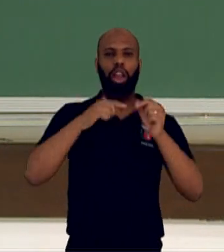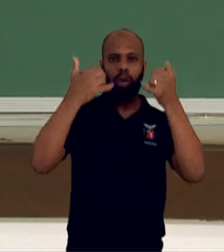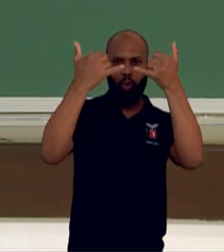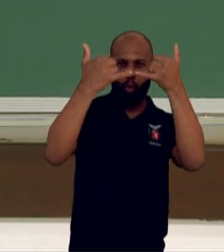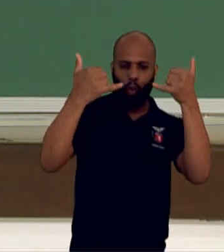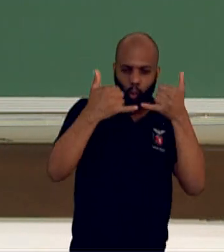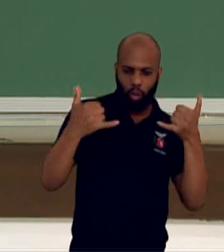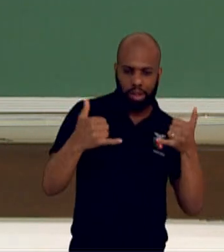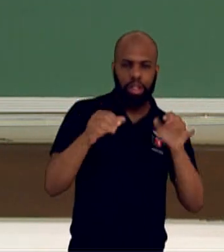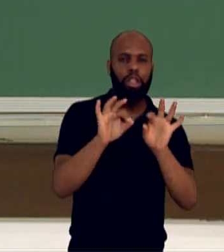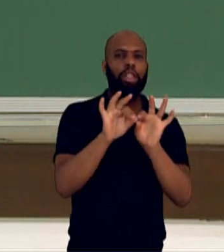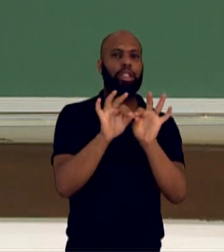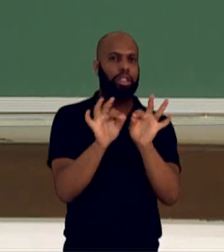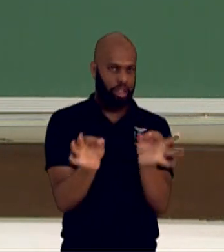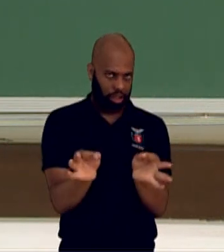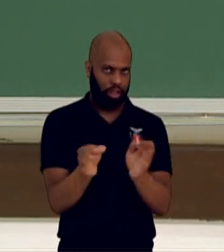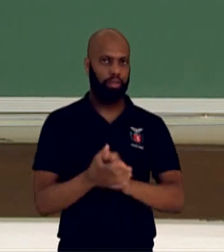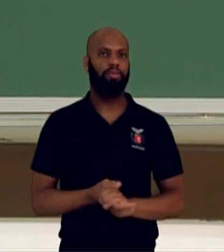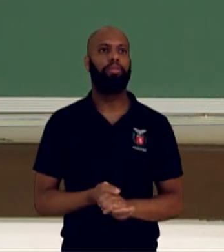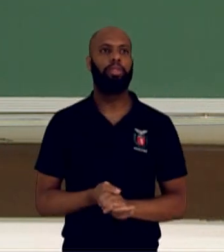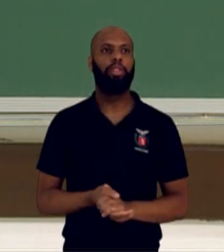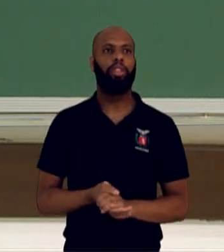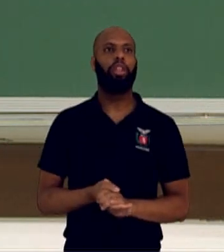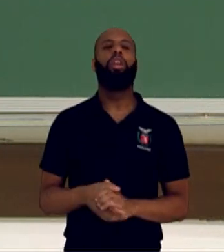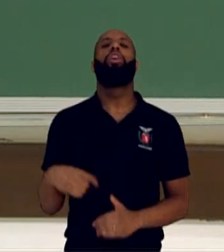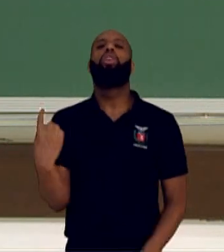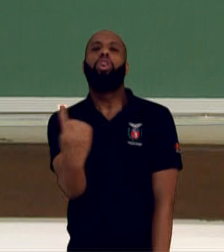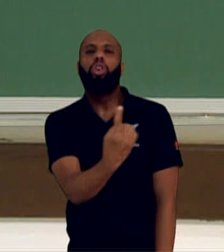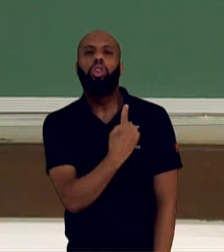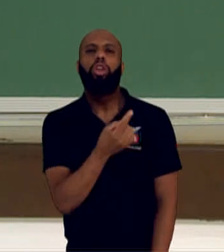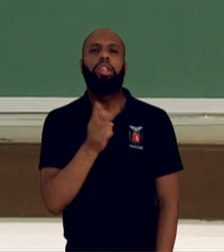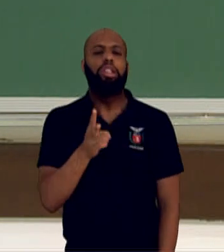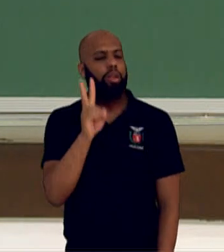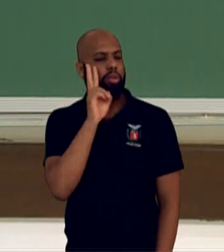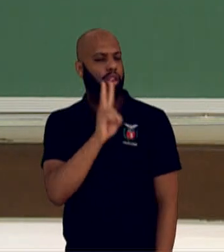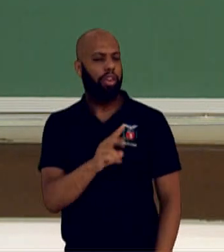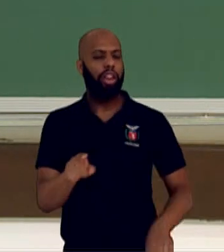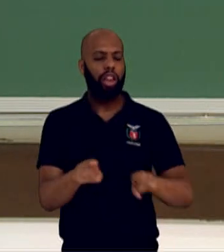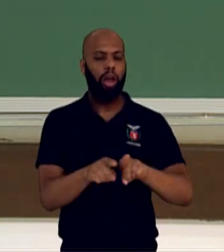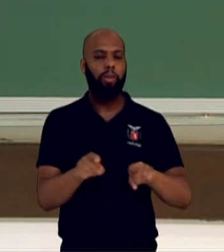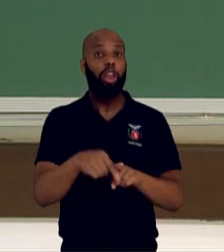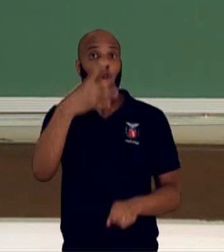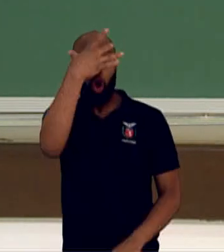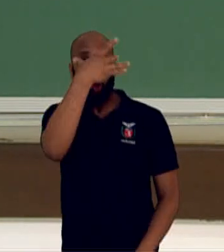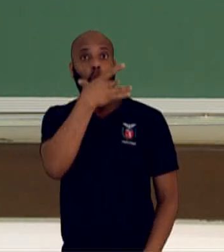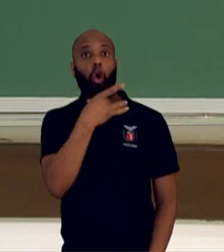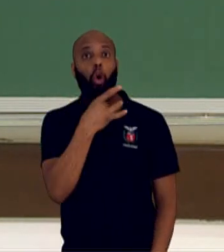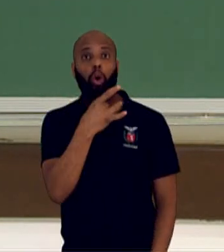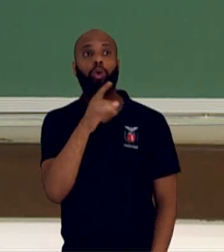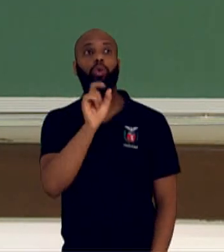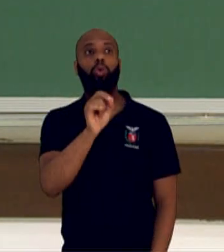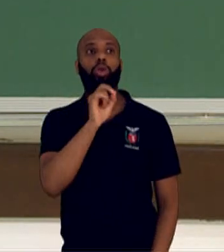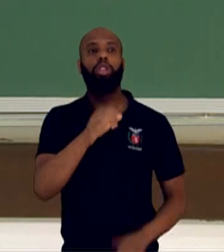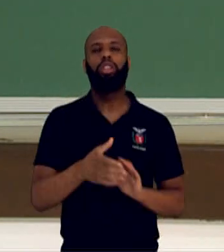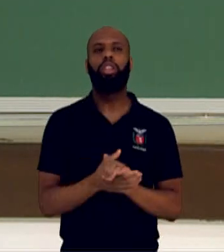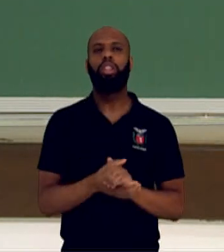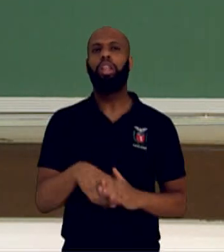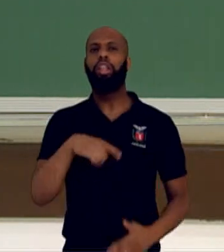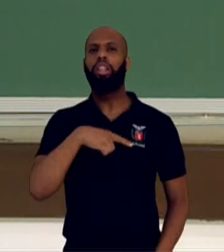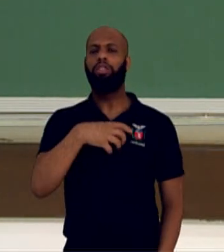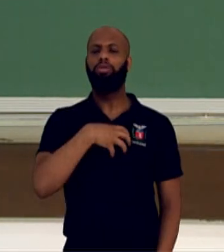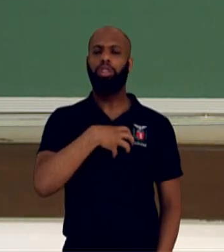mais simplificadas e que a gente vê no rosto das pessoas, né, uma